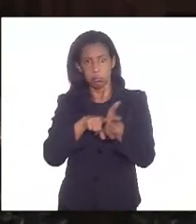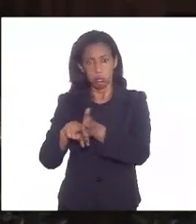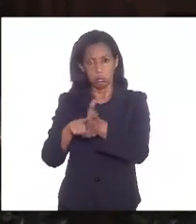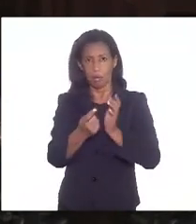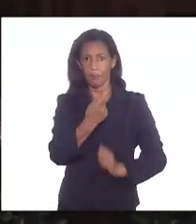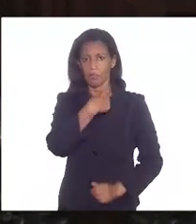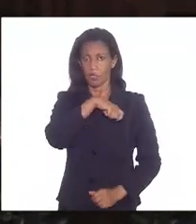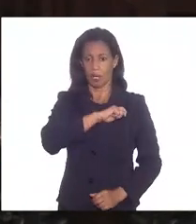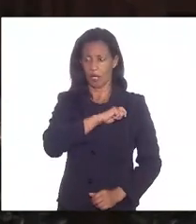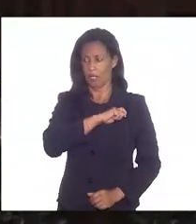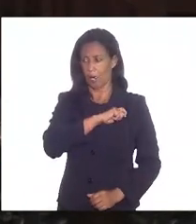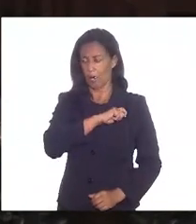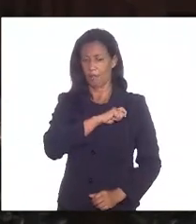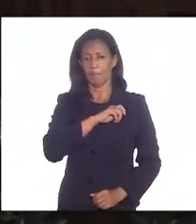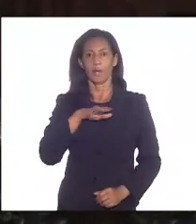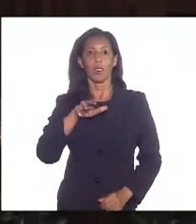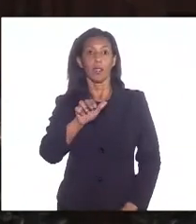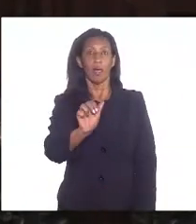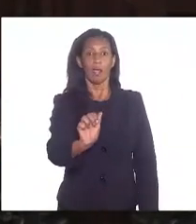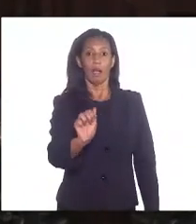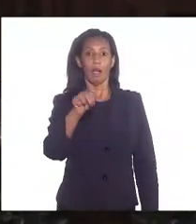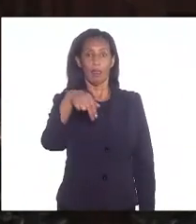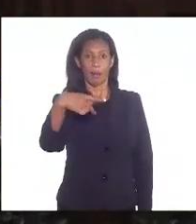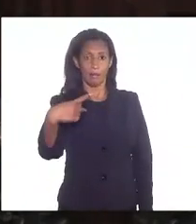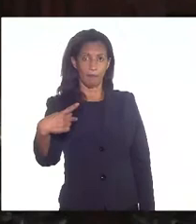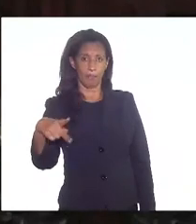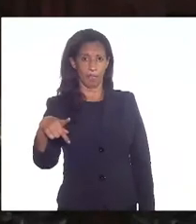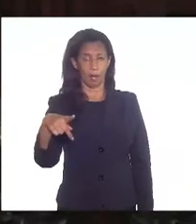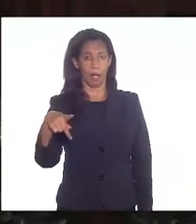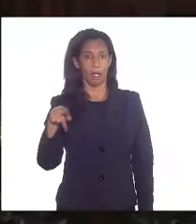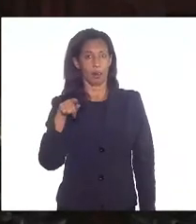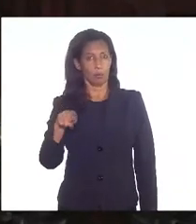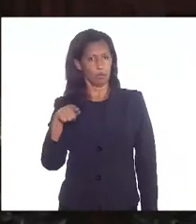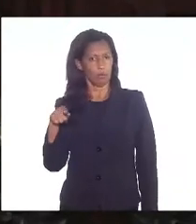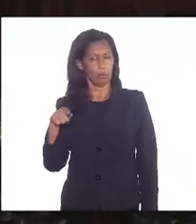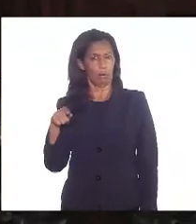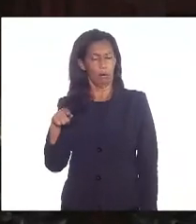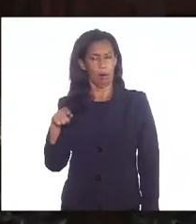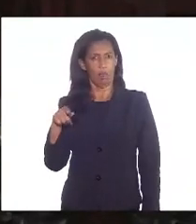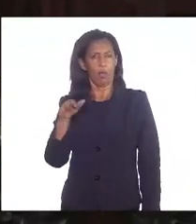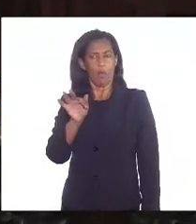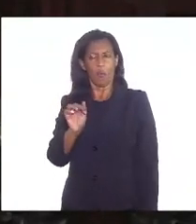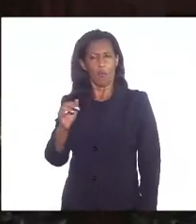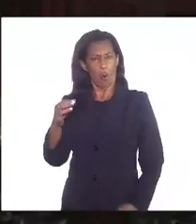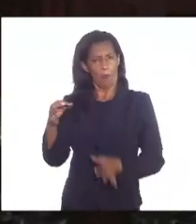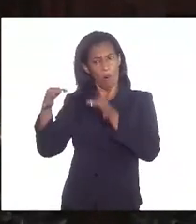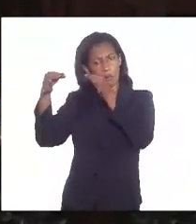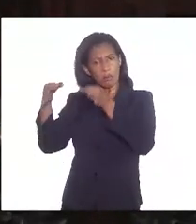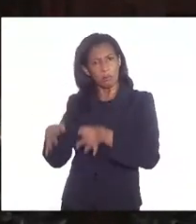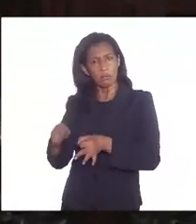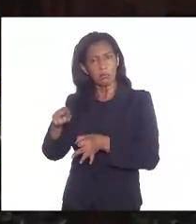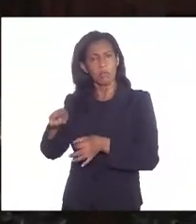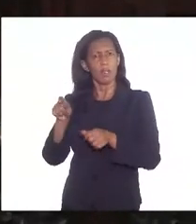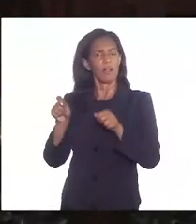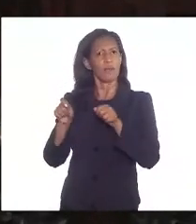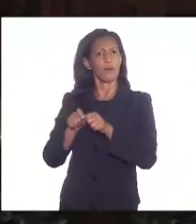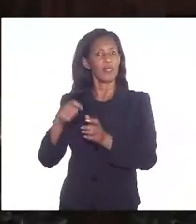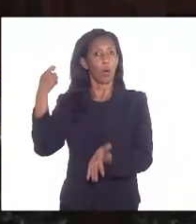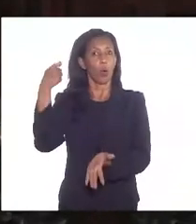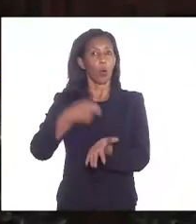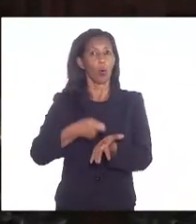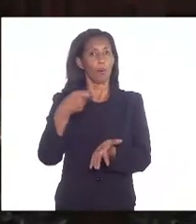ANP, no seu preceito formal e legal,